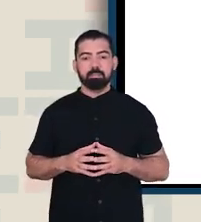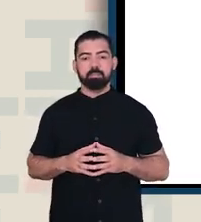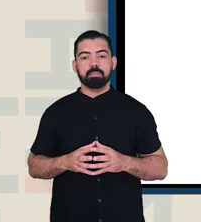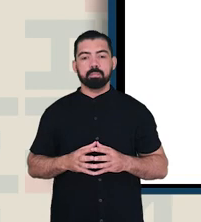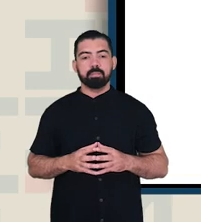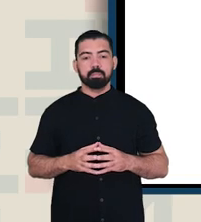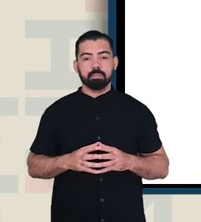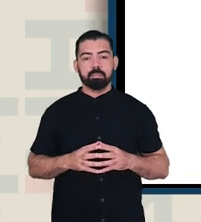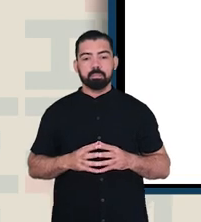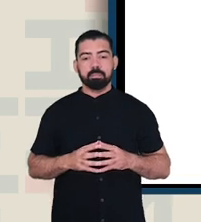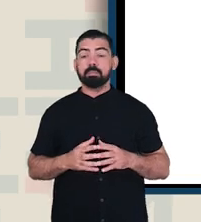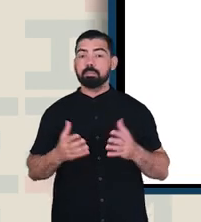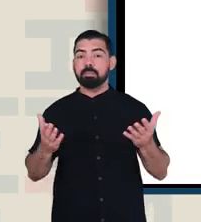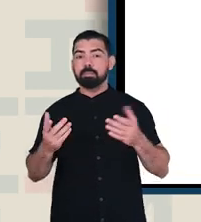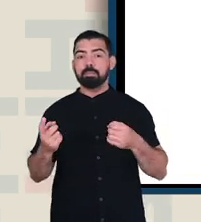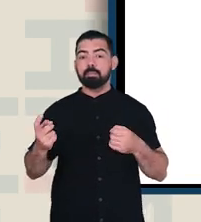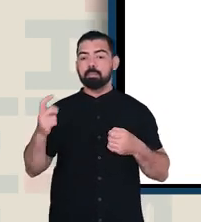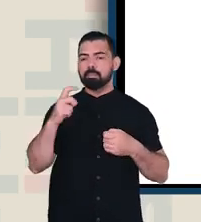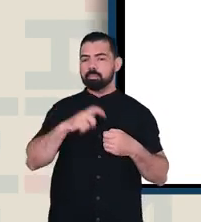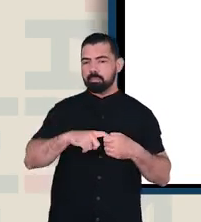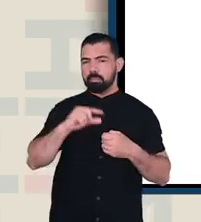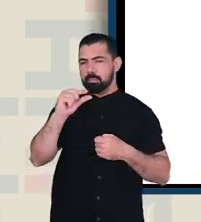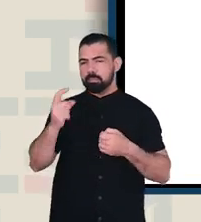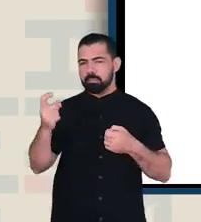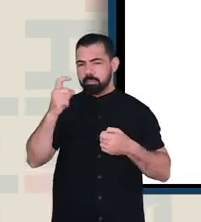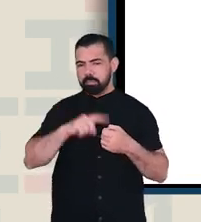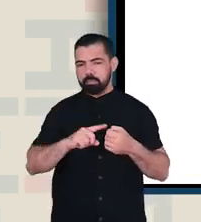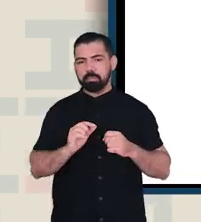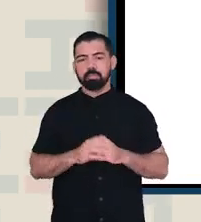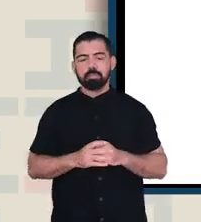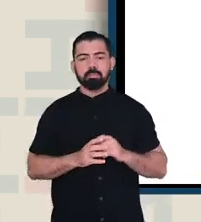Agora, vamos voltar um pouquinho para